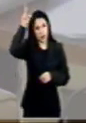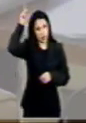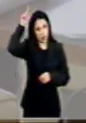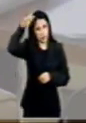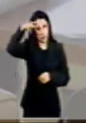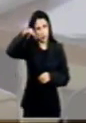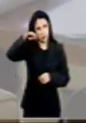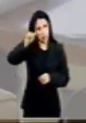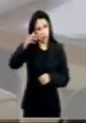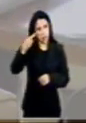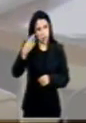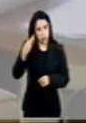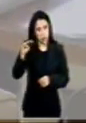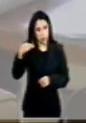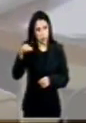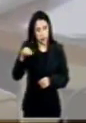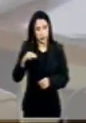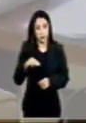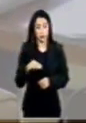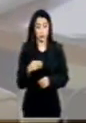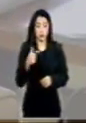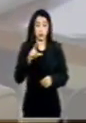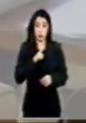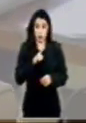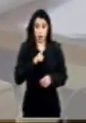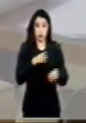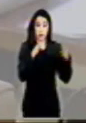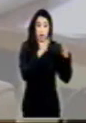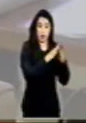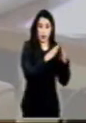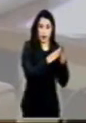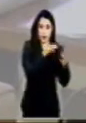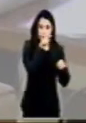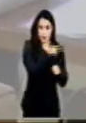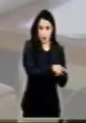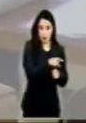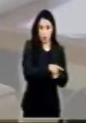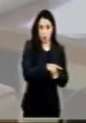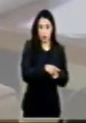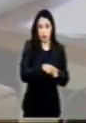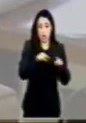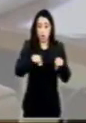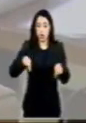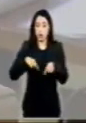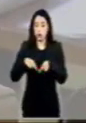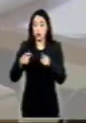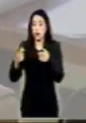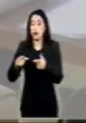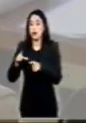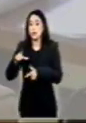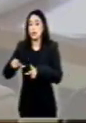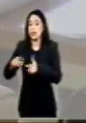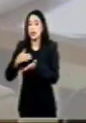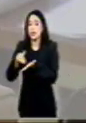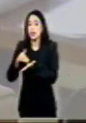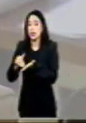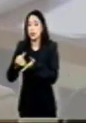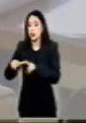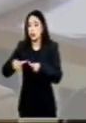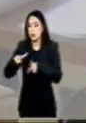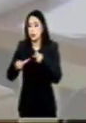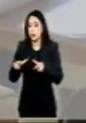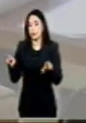que teriam ocorrido tanto na residência particular quanto no escritório político do parlamentar.